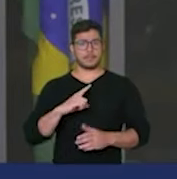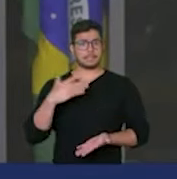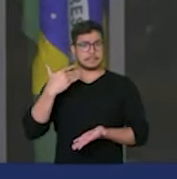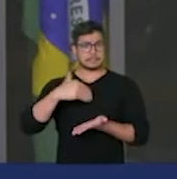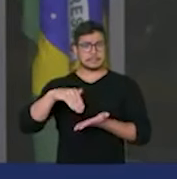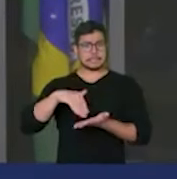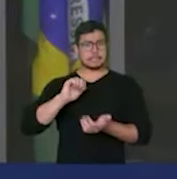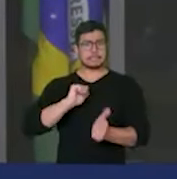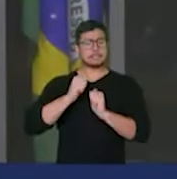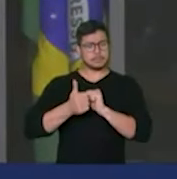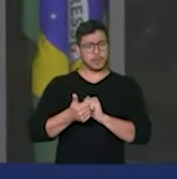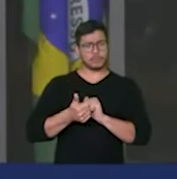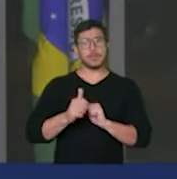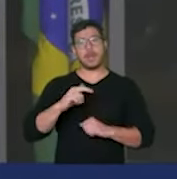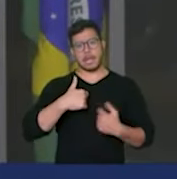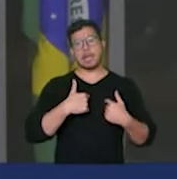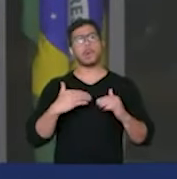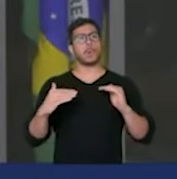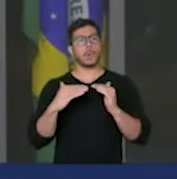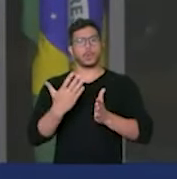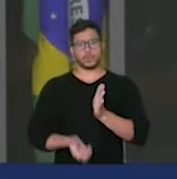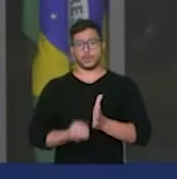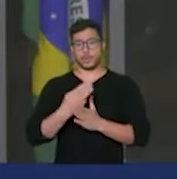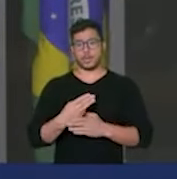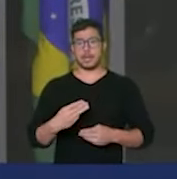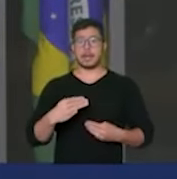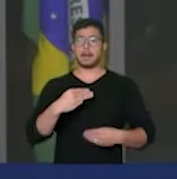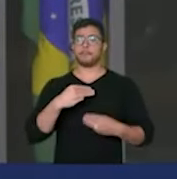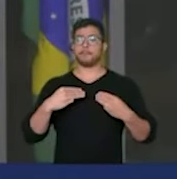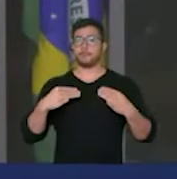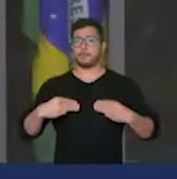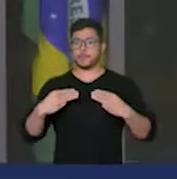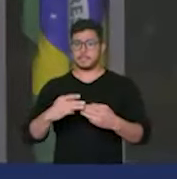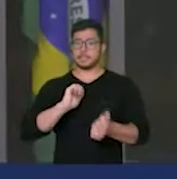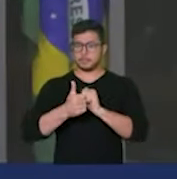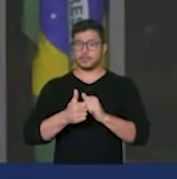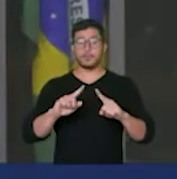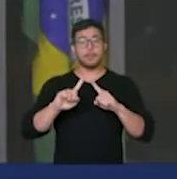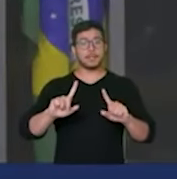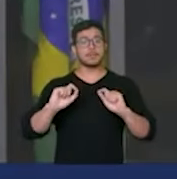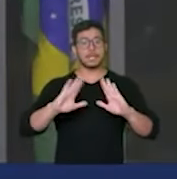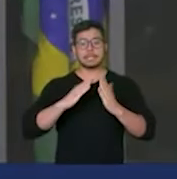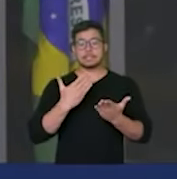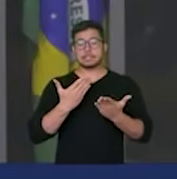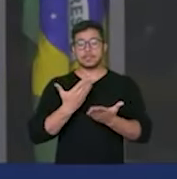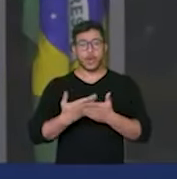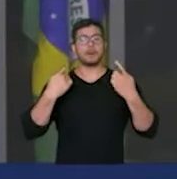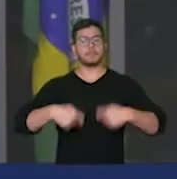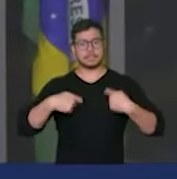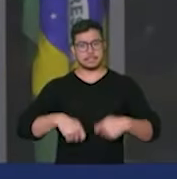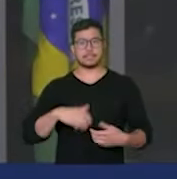de esporte, que eu sou a favor da criação do Ministério do Esporte, mas não faz sentido se não tiver esporte na escola. É uma coisa de maluco.